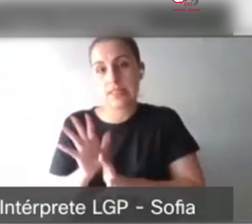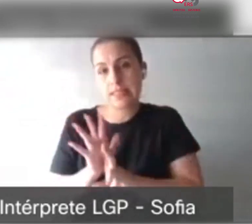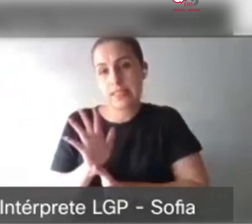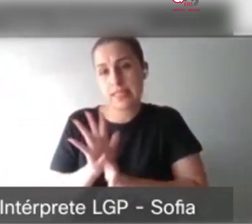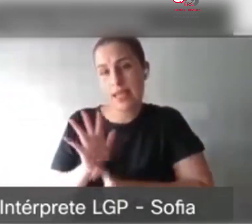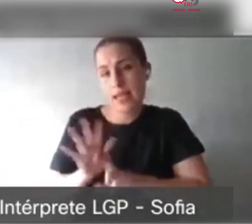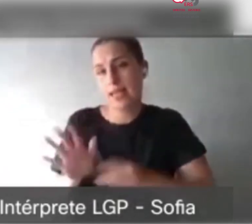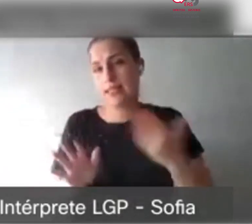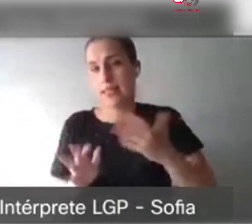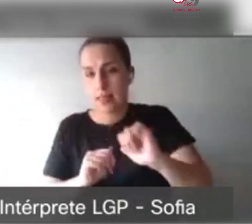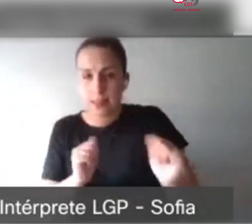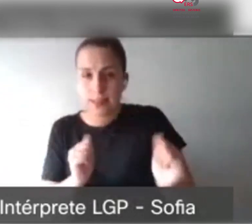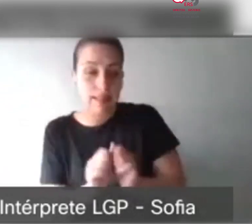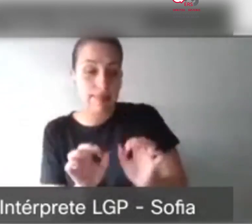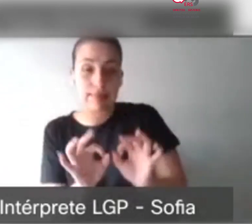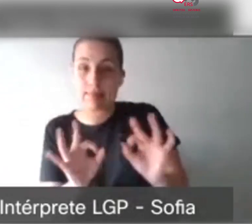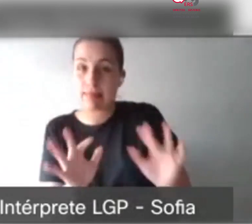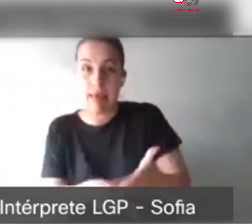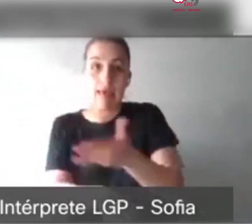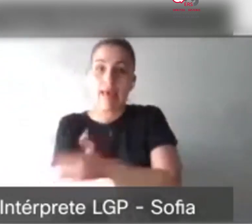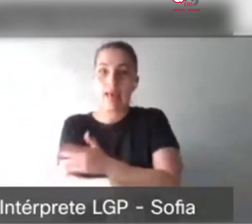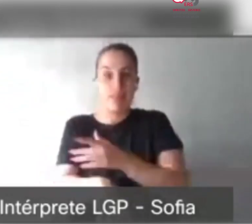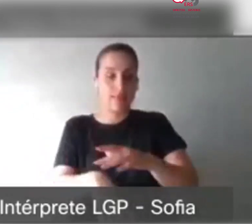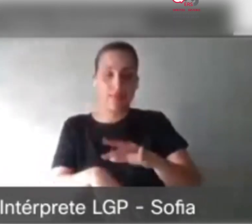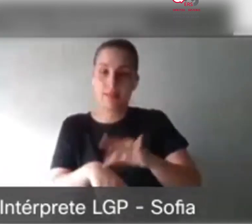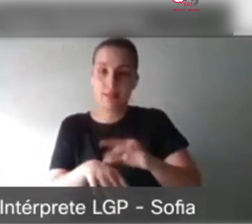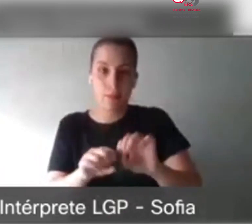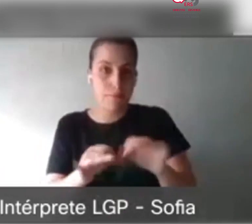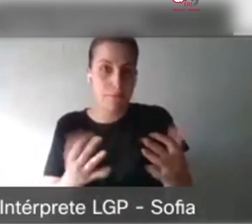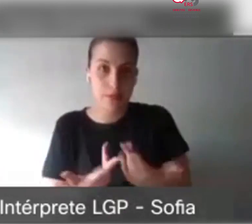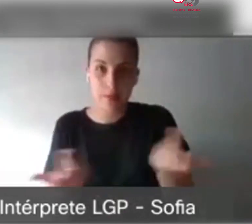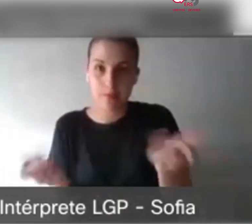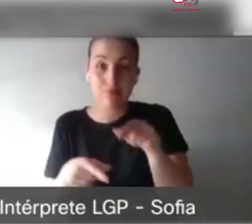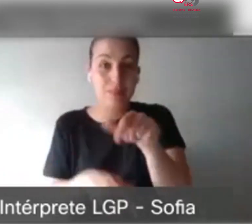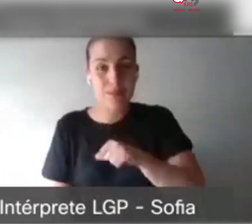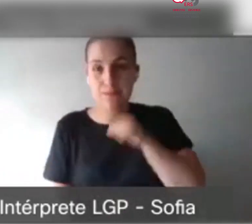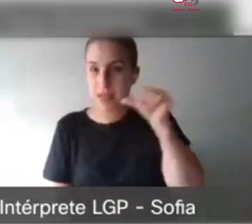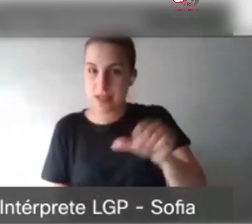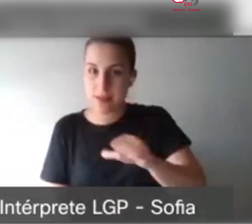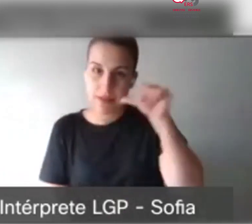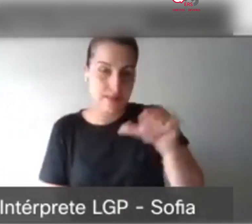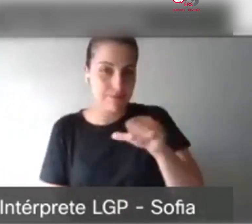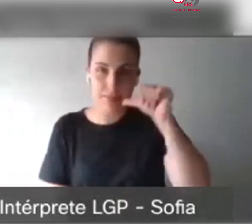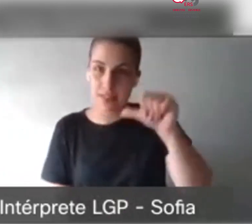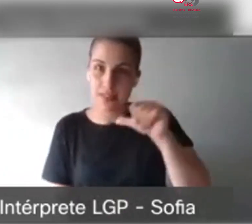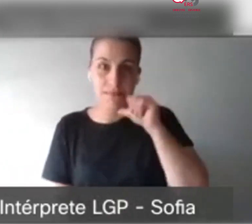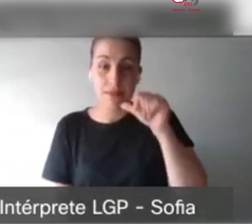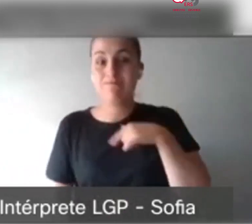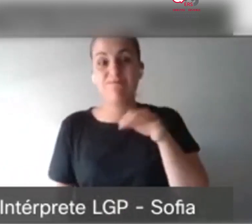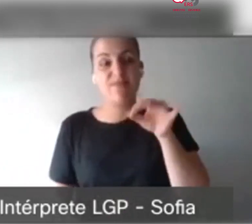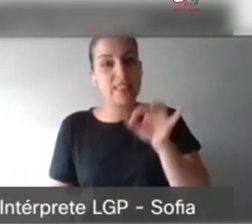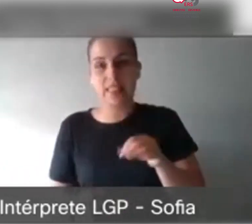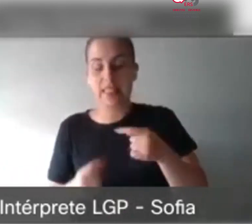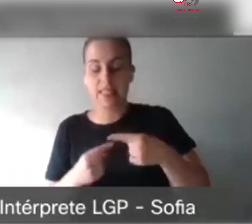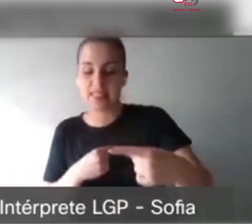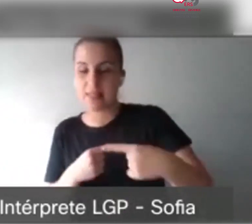e o direito ao acompanhamento tal como o tínhamos no período pré-pandemia. Isso ainda não aconteceu e certamente nos próximos dias, nas